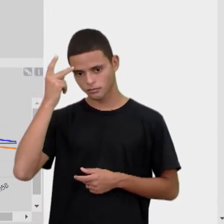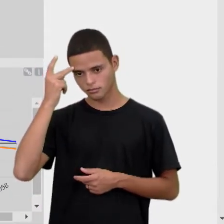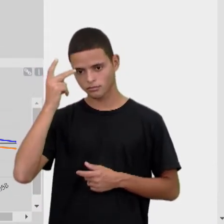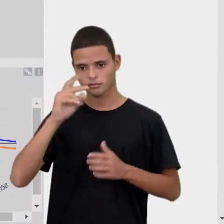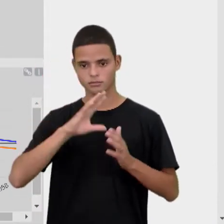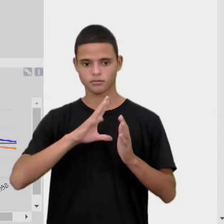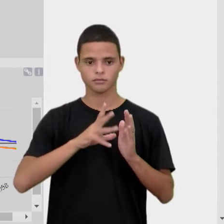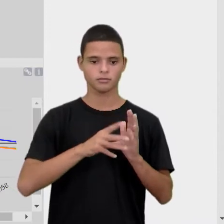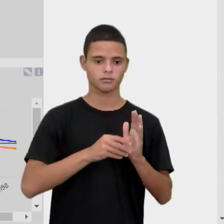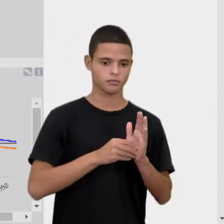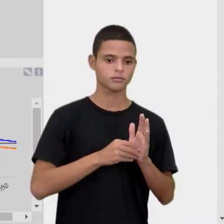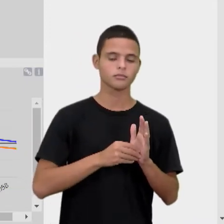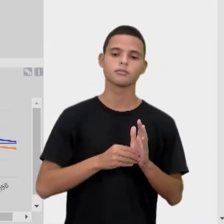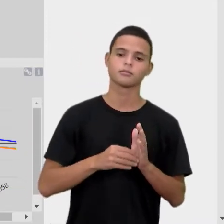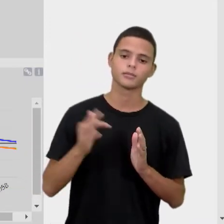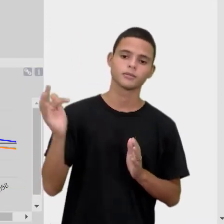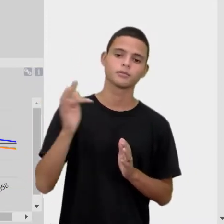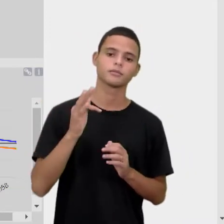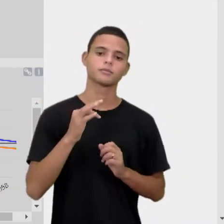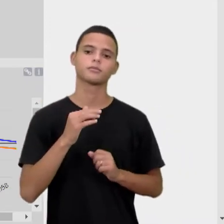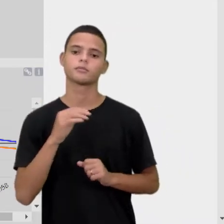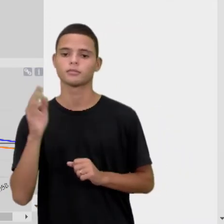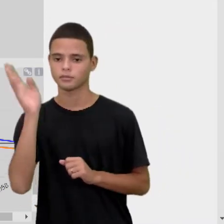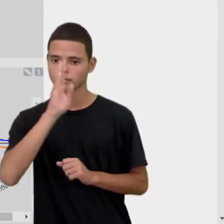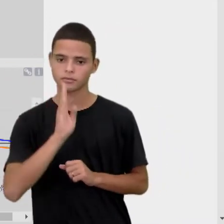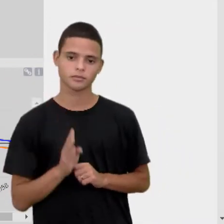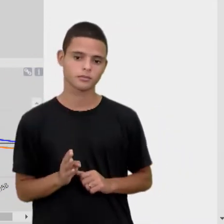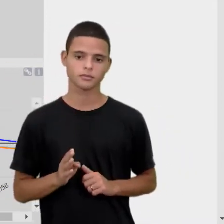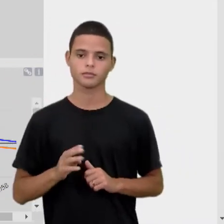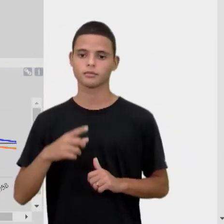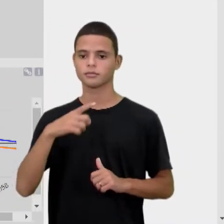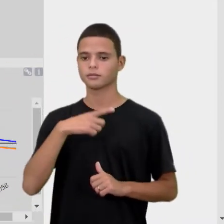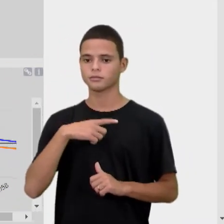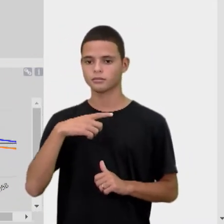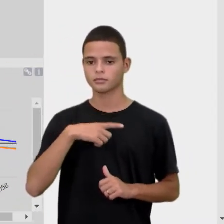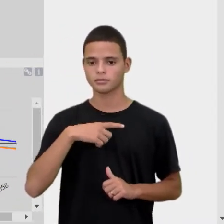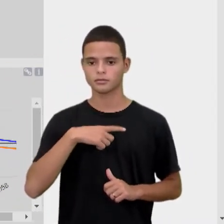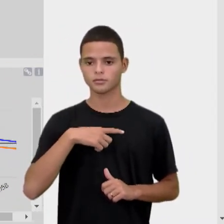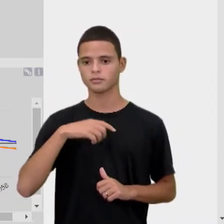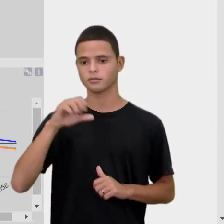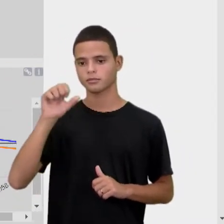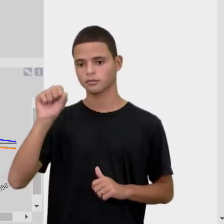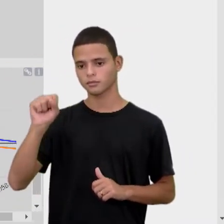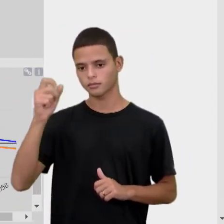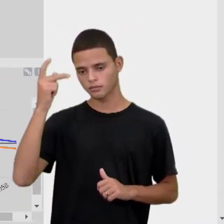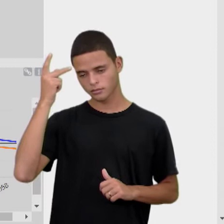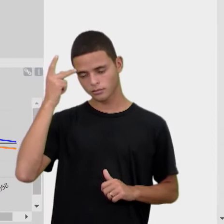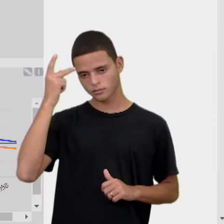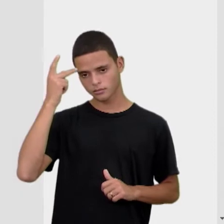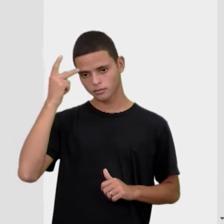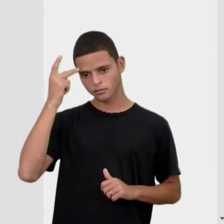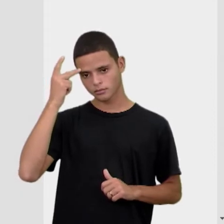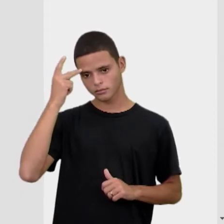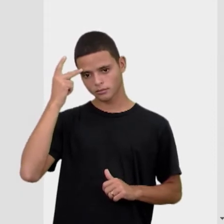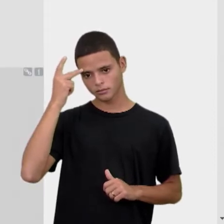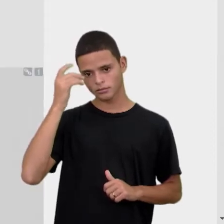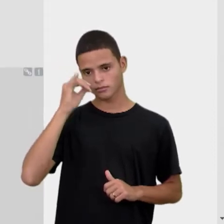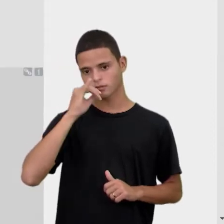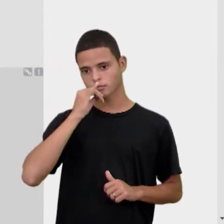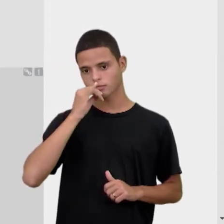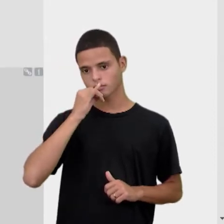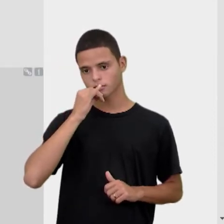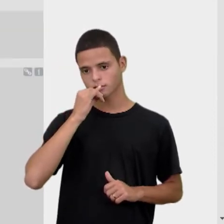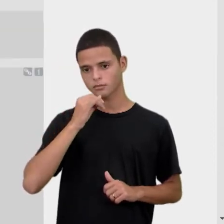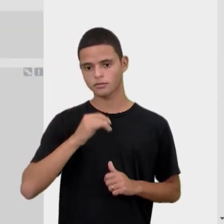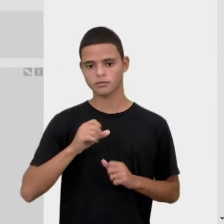as federações do Brasil, né? Tá em ordem, né? Tá em siglas, né? Mas em ordem alfabética. Eu pego aqui, ó, São Paulo, ó, por exemplo, né? E observa,